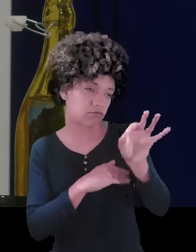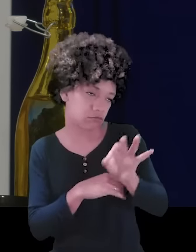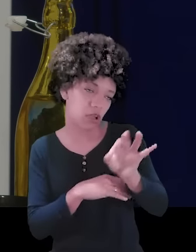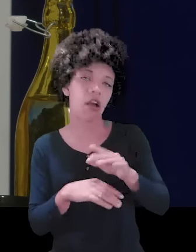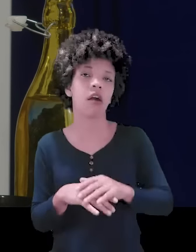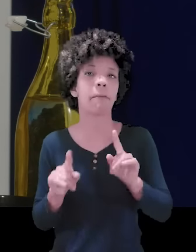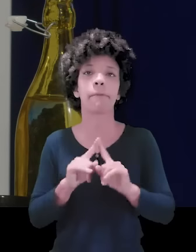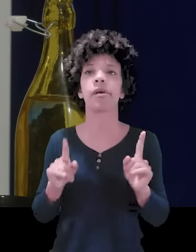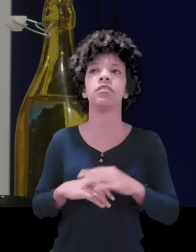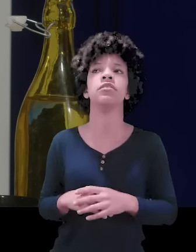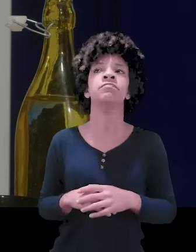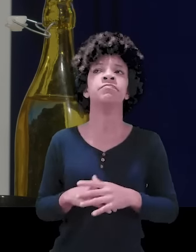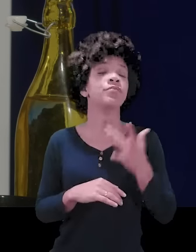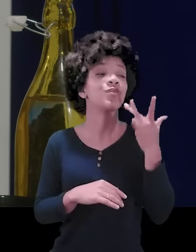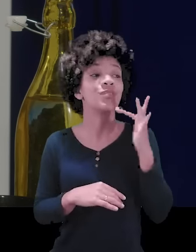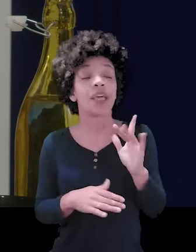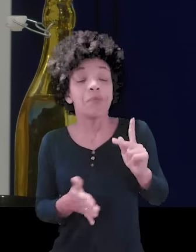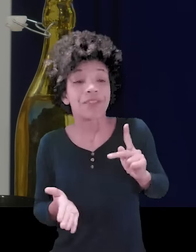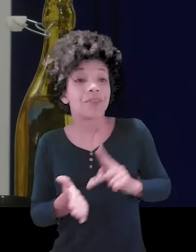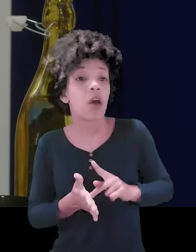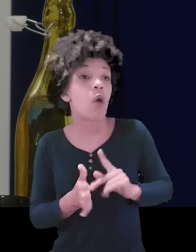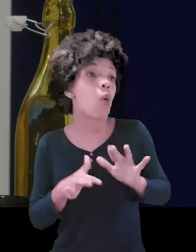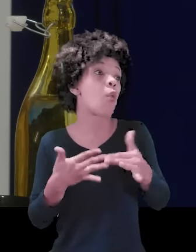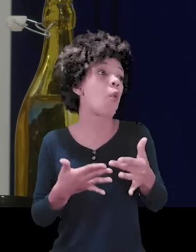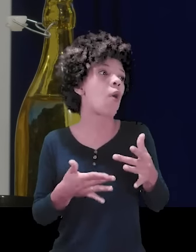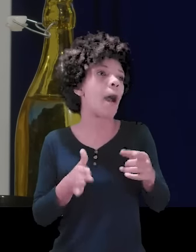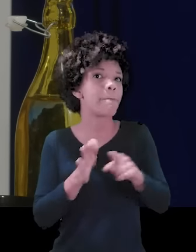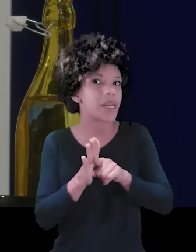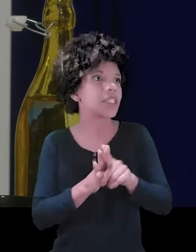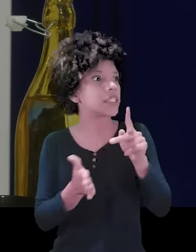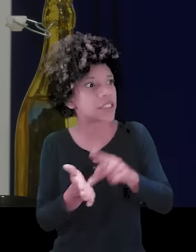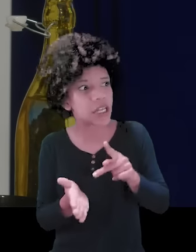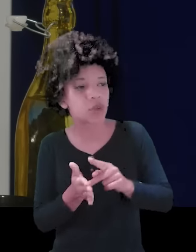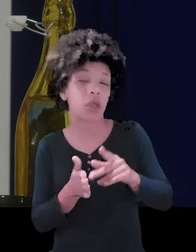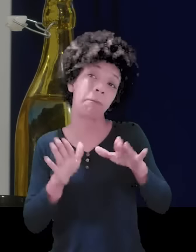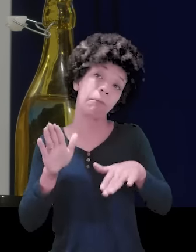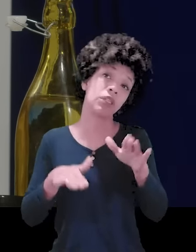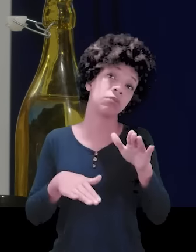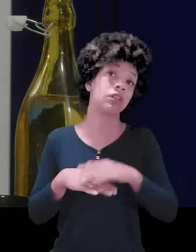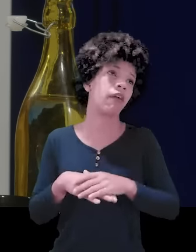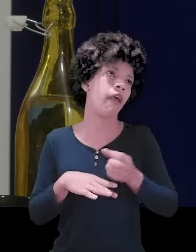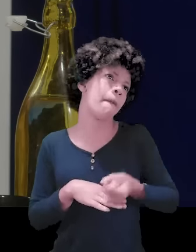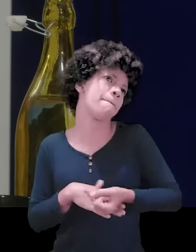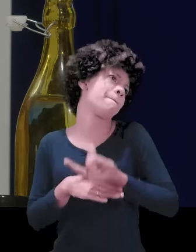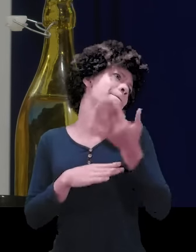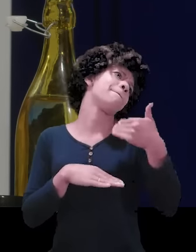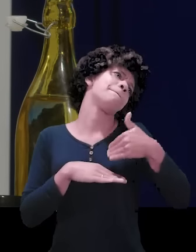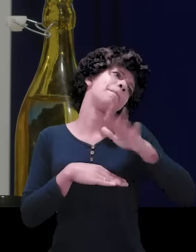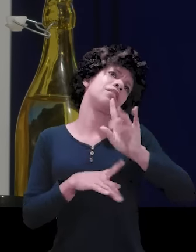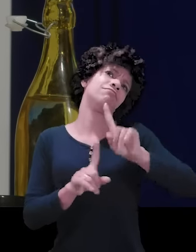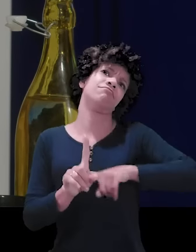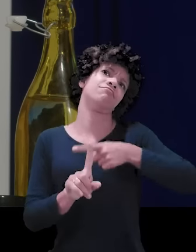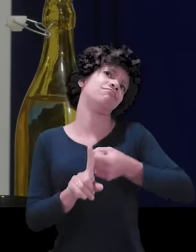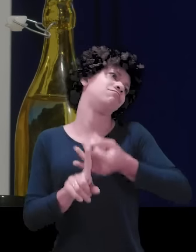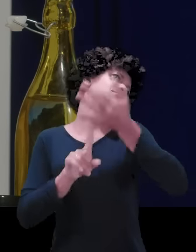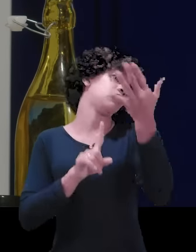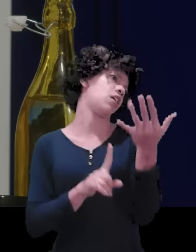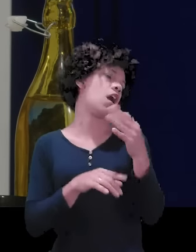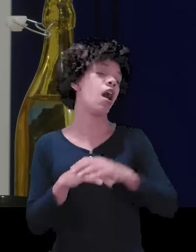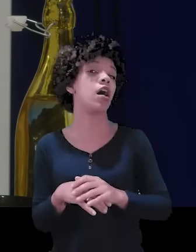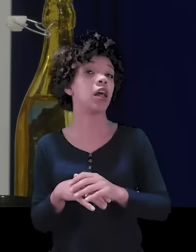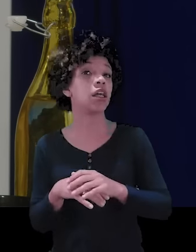mas a gente não sabe exatamente qual que é o dado real a gente cima é muito maior do que o que a gente sabe o